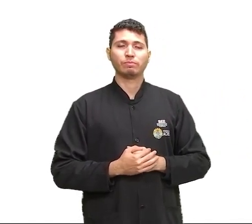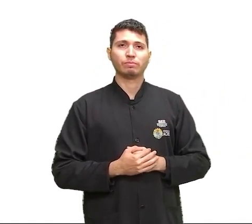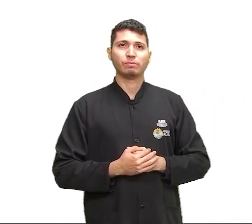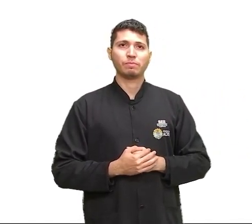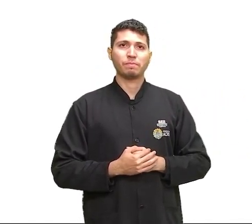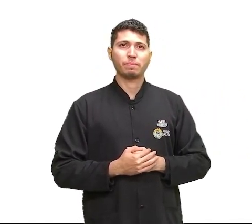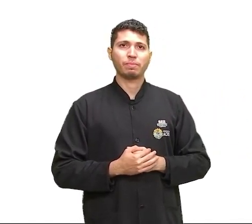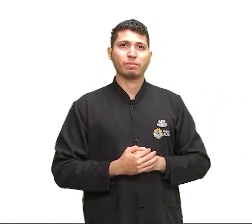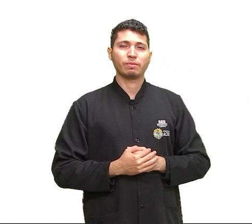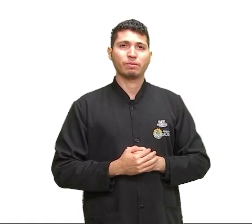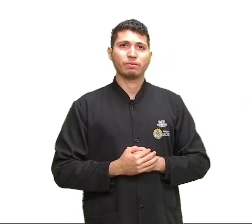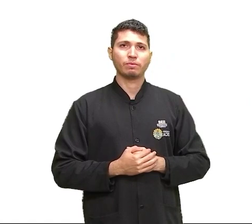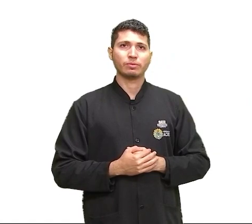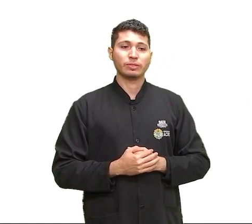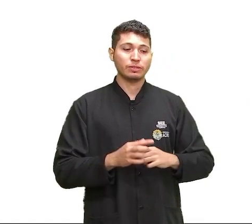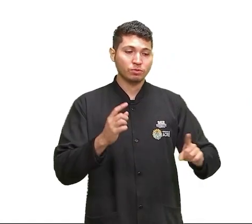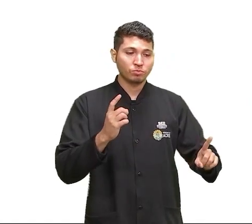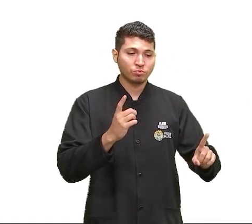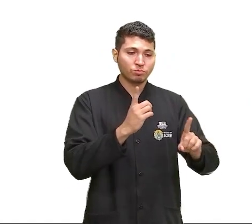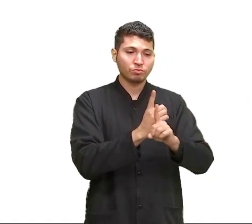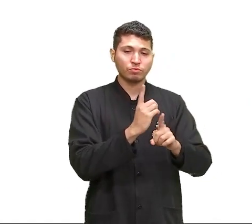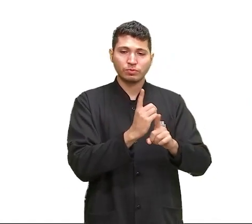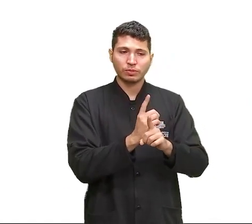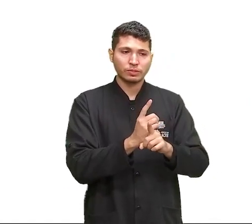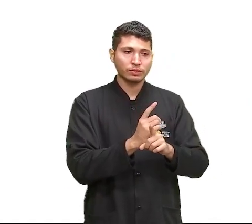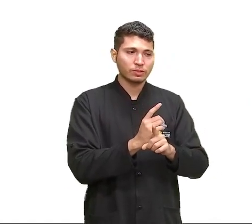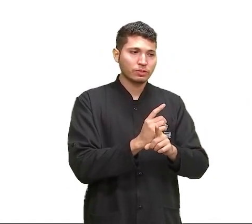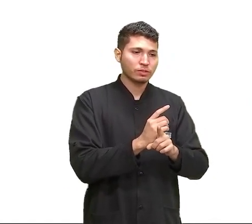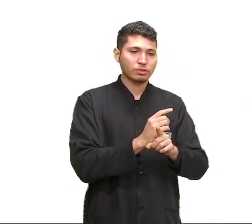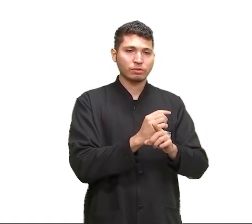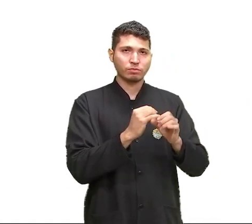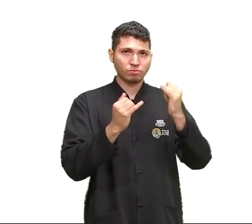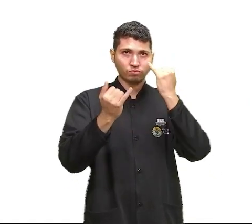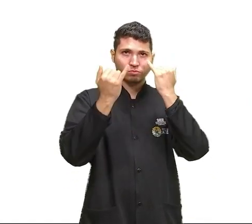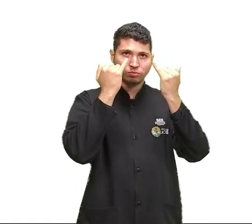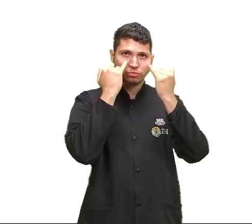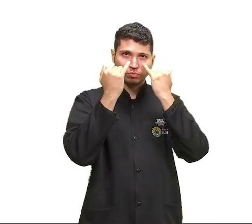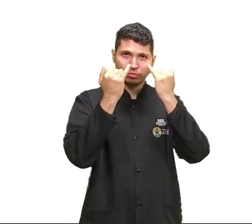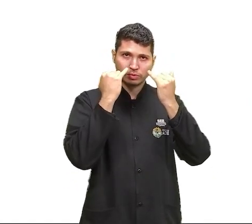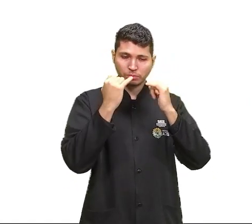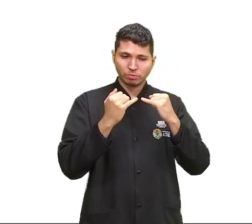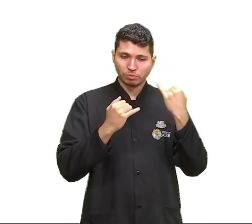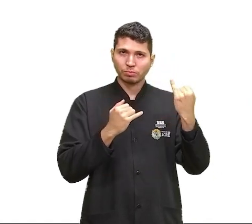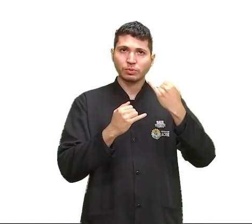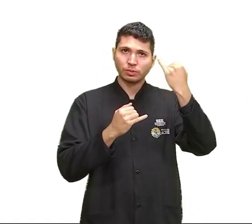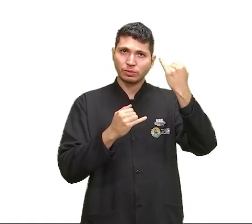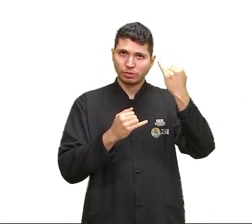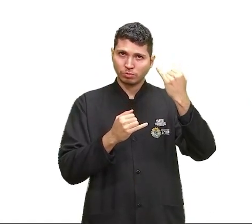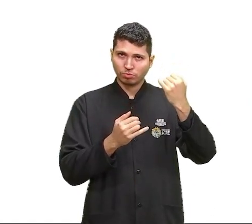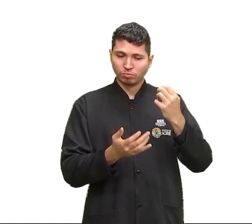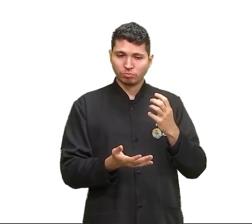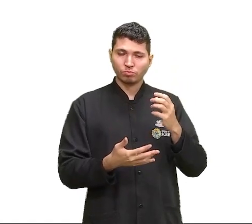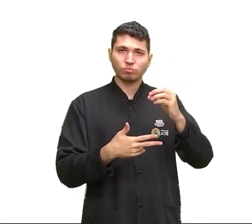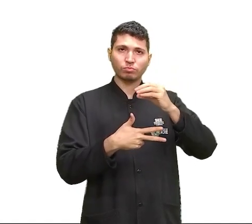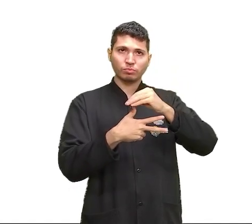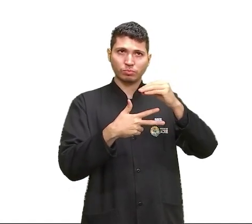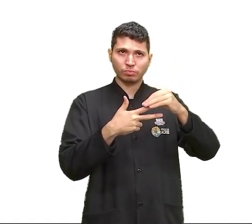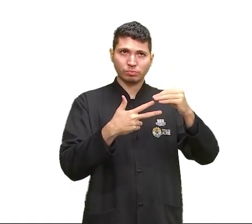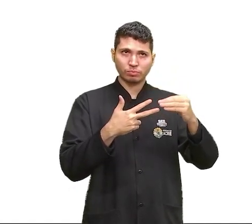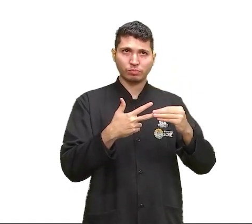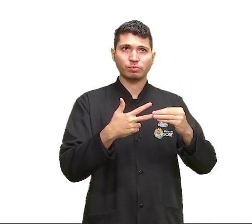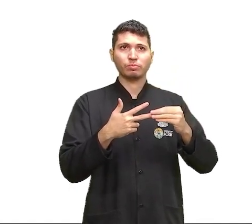Procurem sempre ver algo relacionado a isso. Cai bastante. E aqui a gente já vai